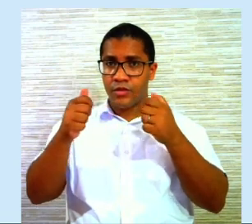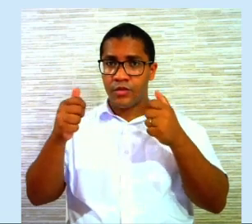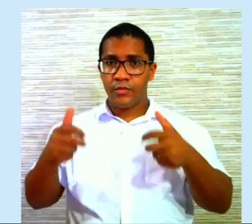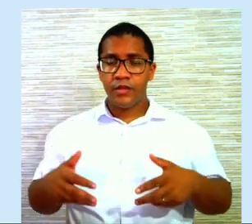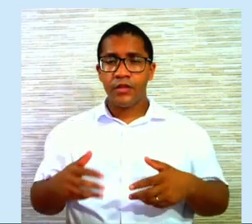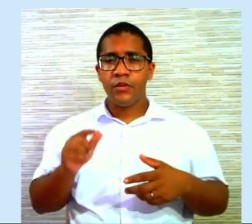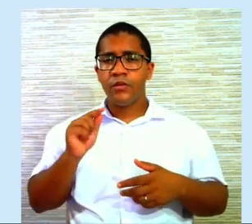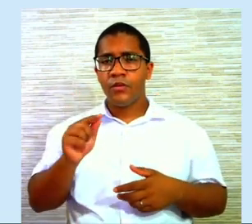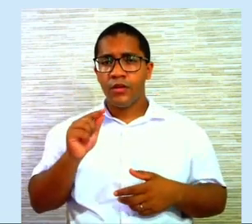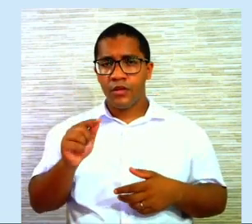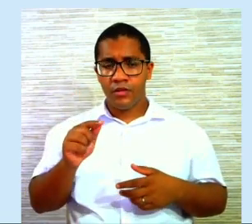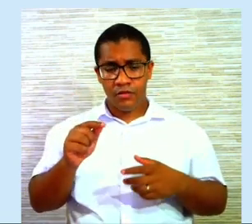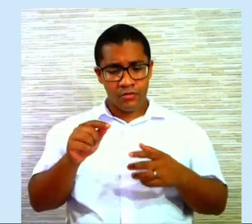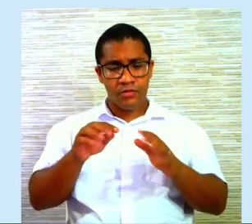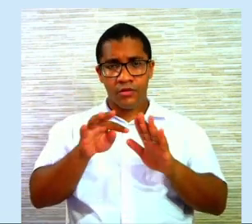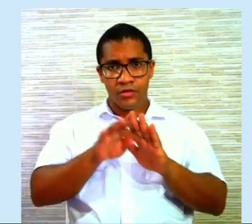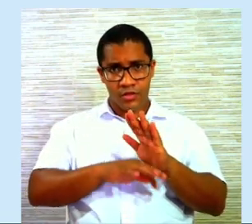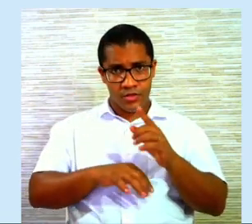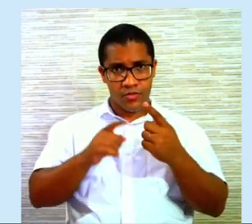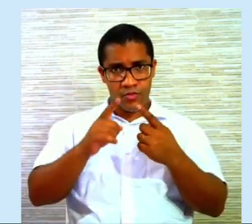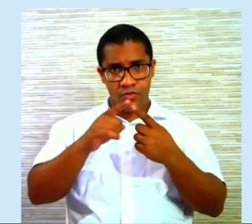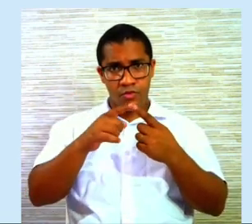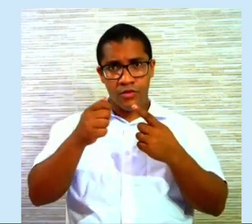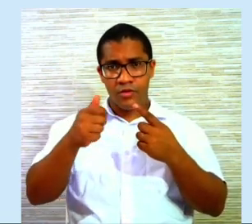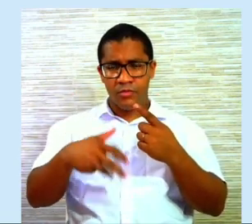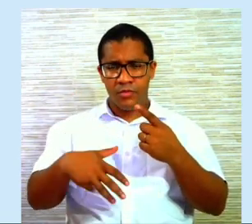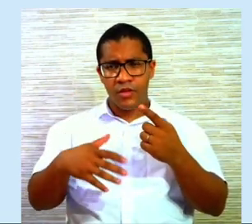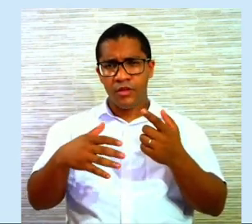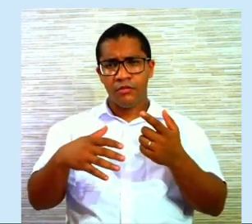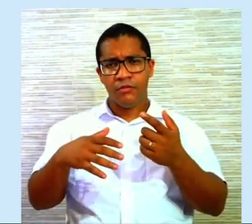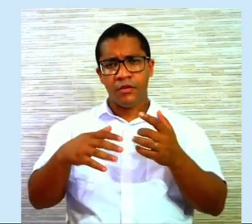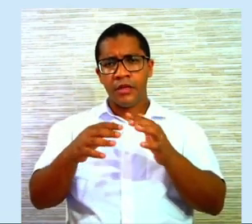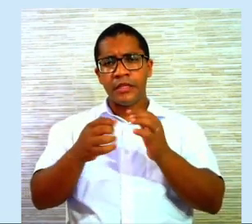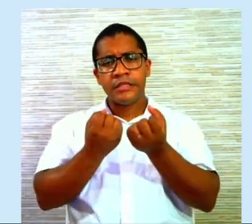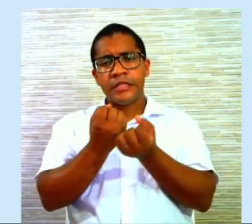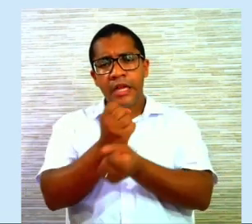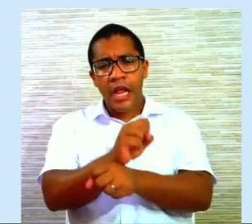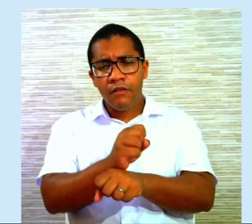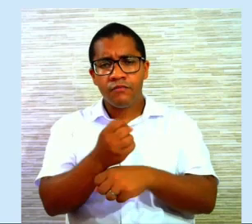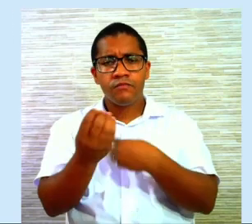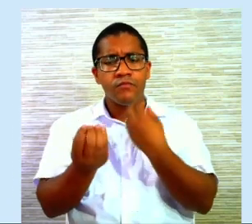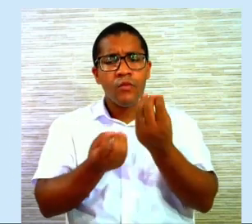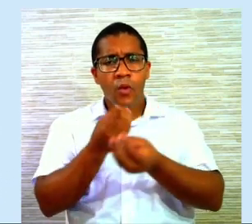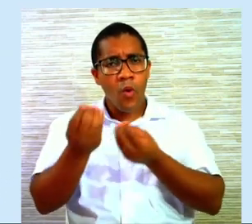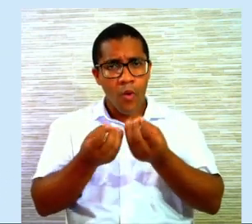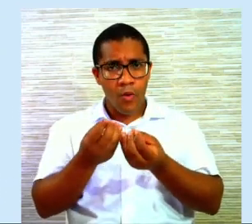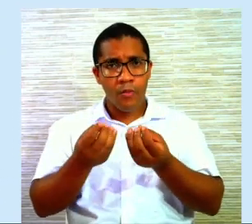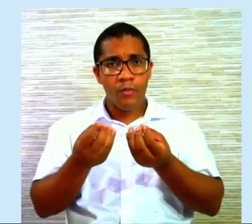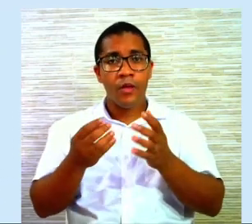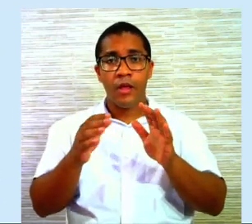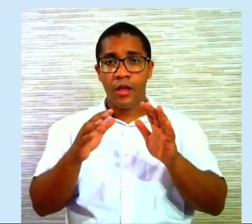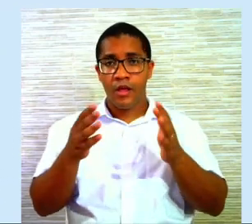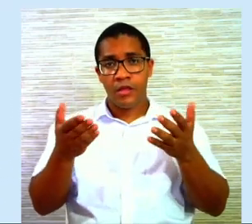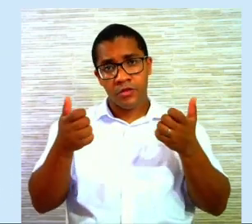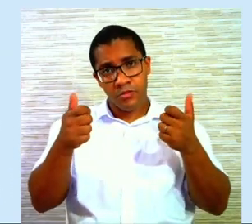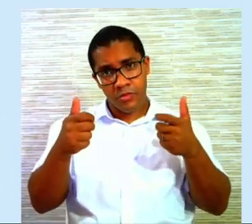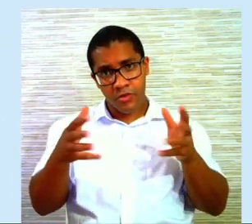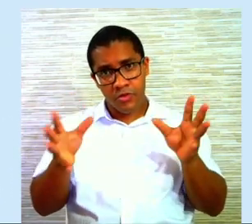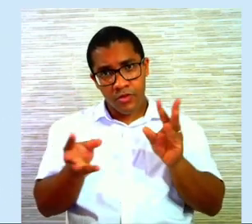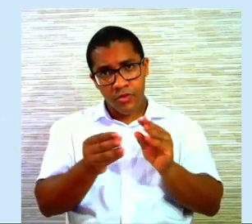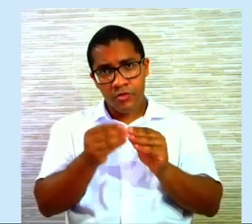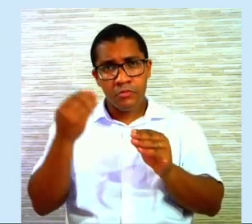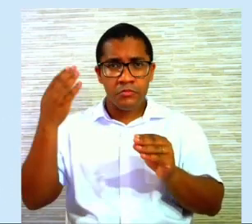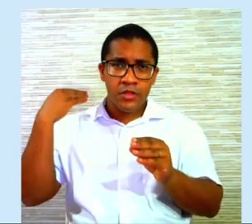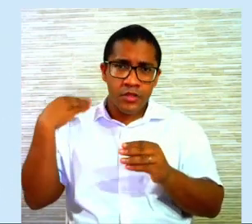diz o texto 2? No texto 1 a gente explora, dá uma definição de escravidão. Então, falando um pouco da escravidão